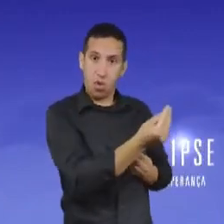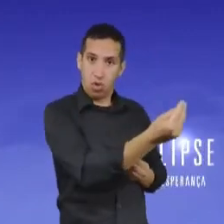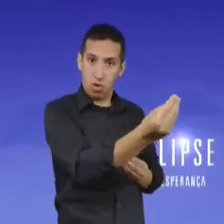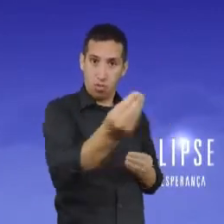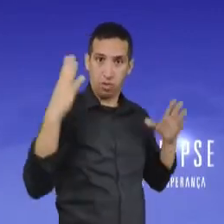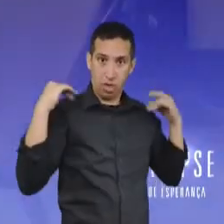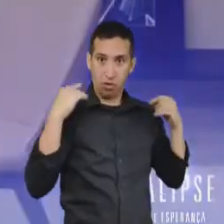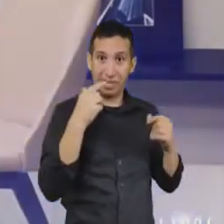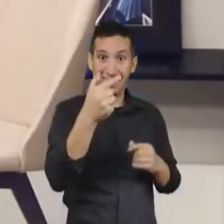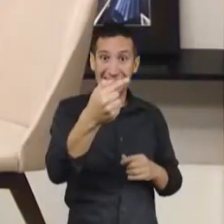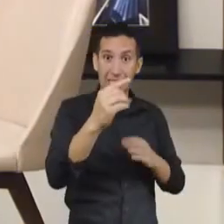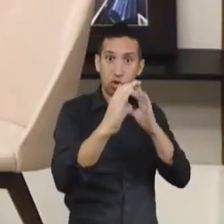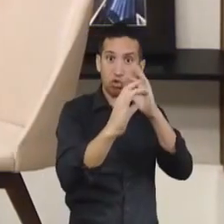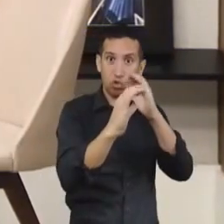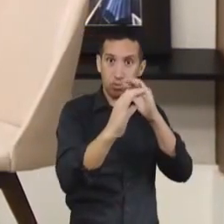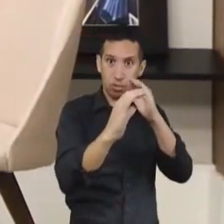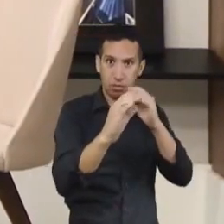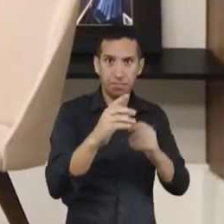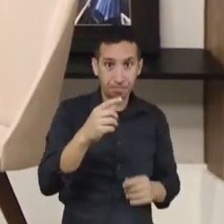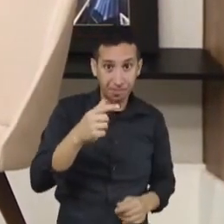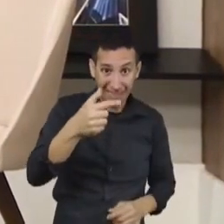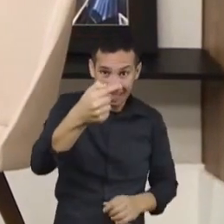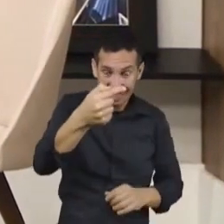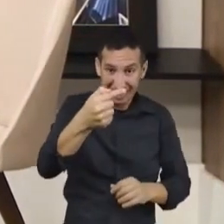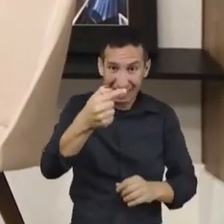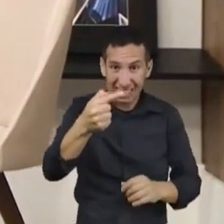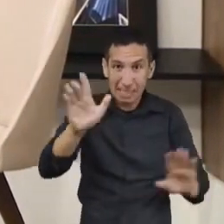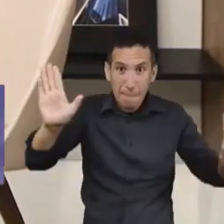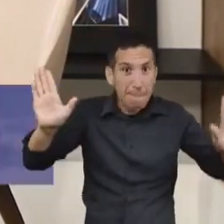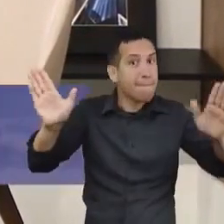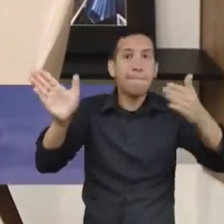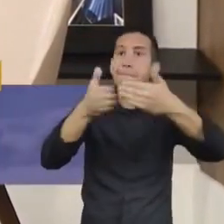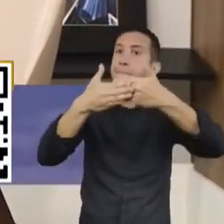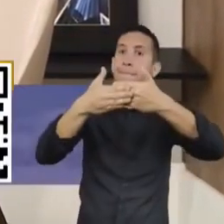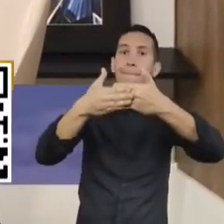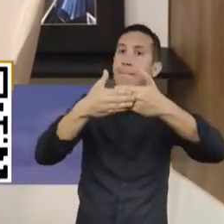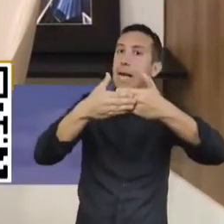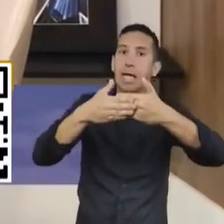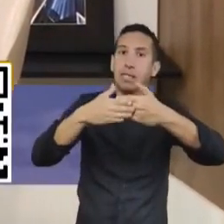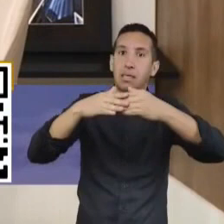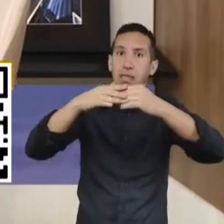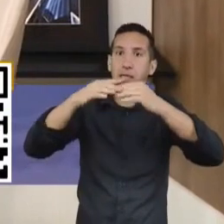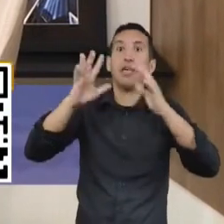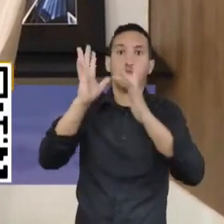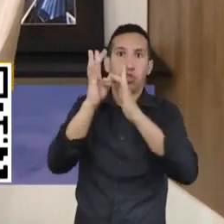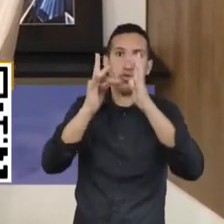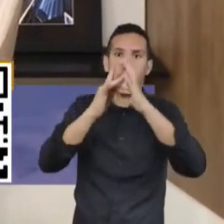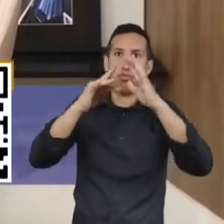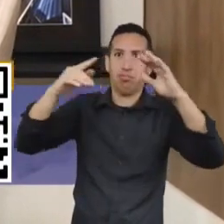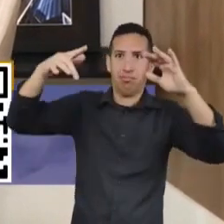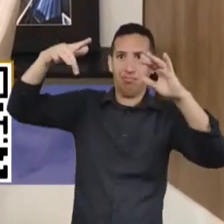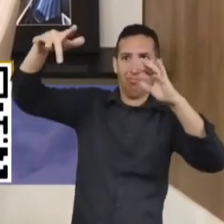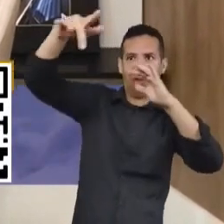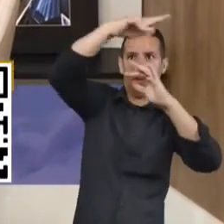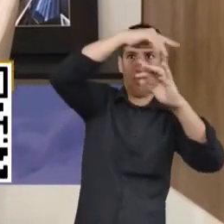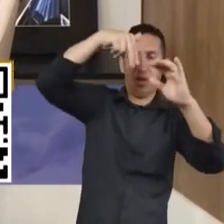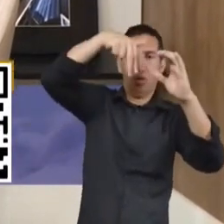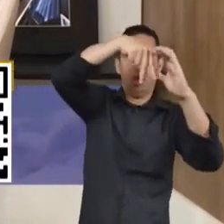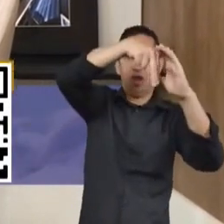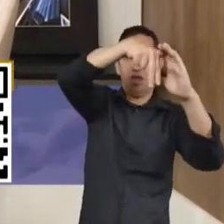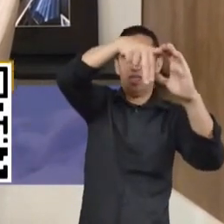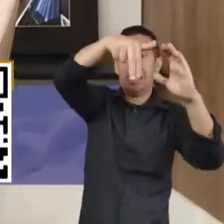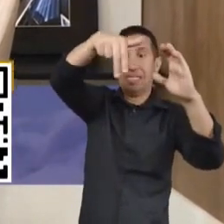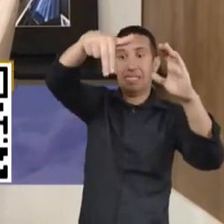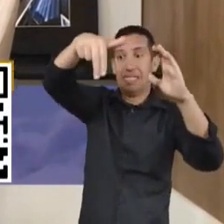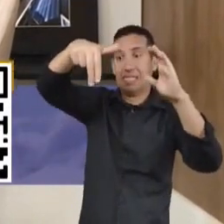Trombetas o sétimo selo fecha a porta da Graça de Jesus sai do Santuário Oi e